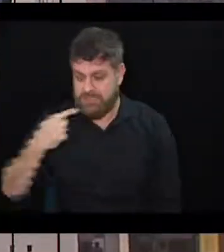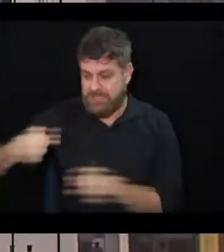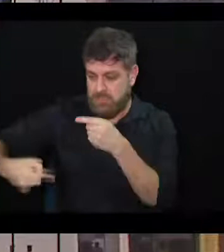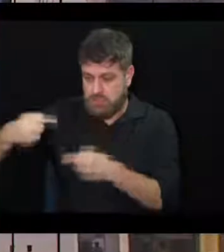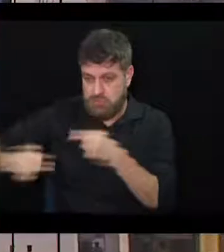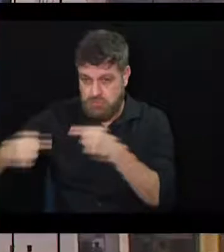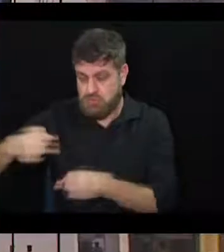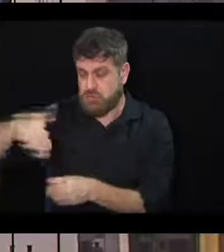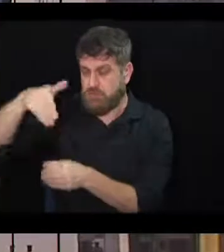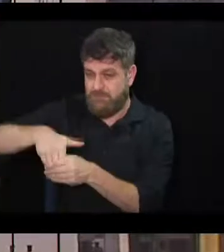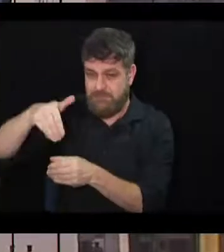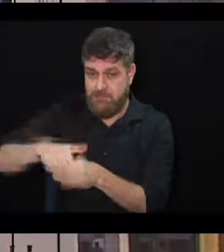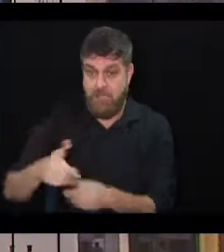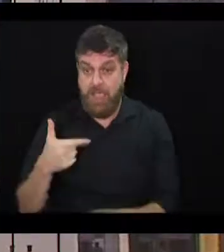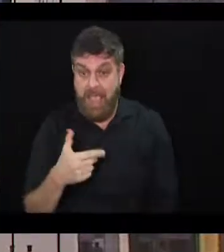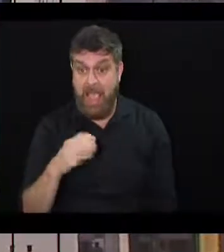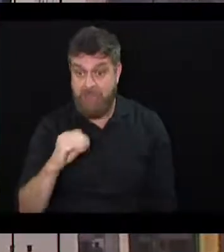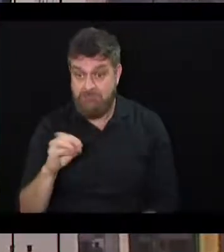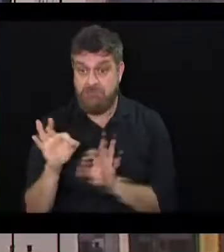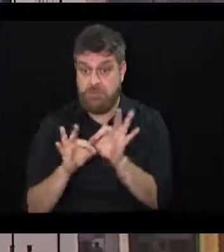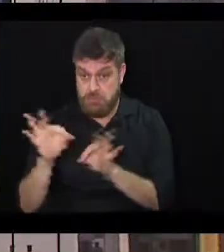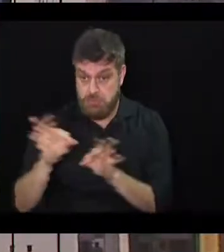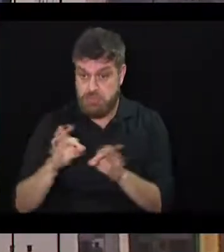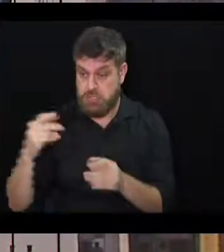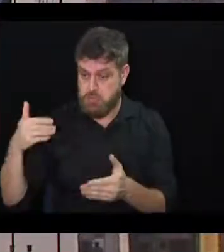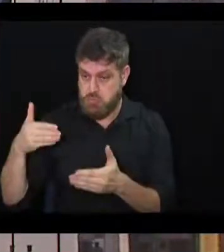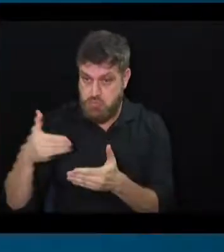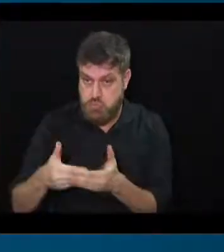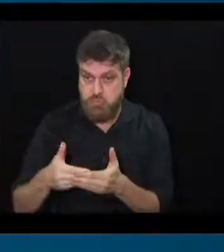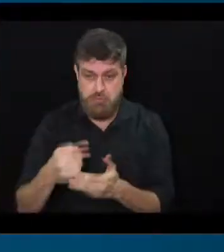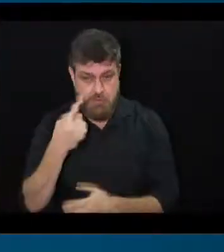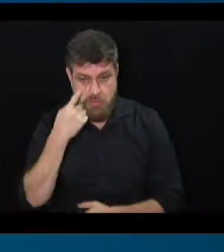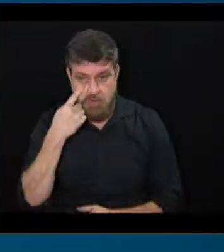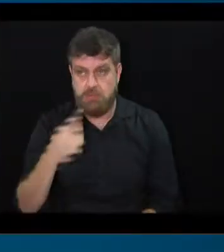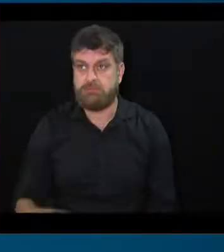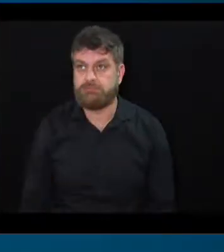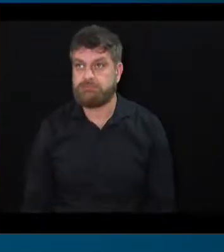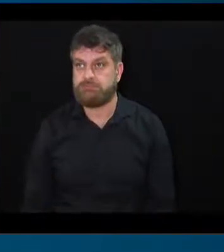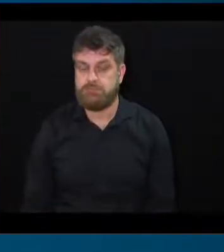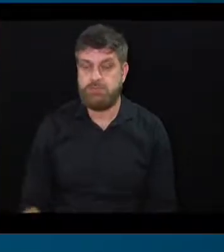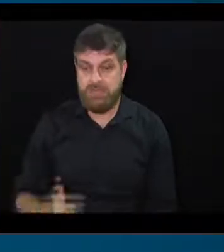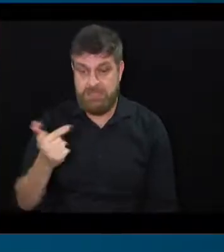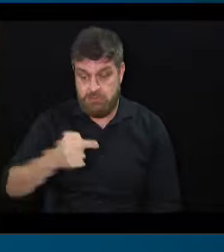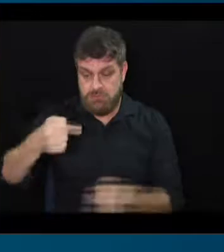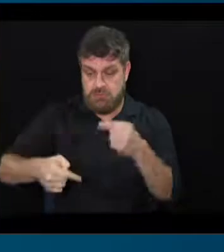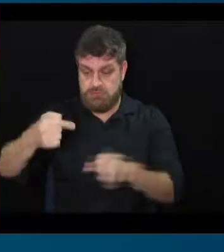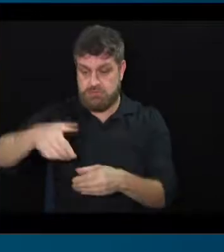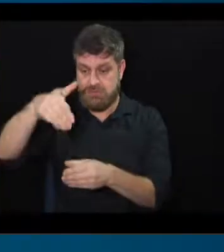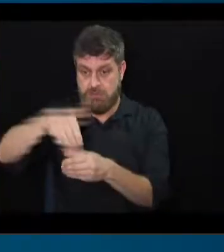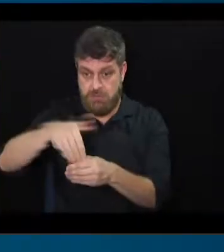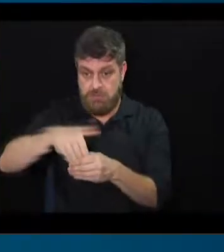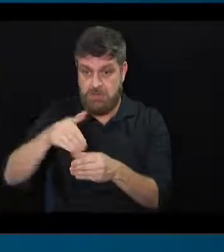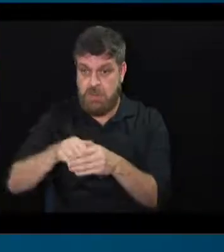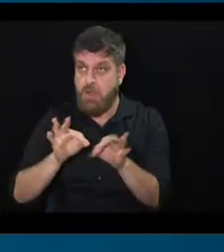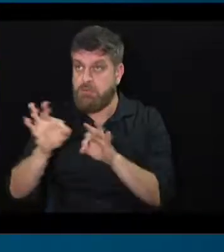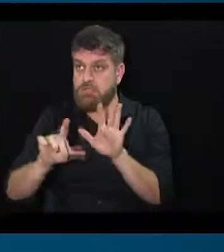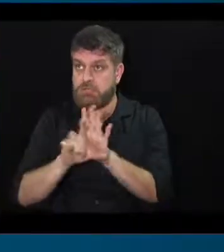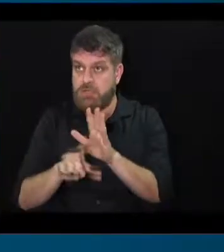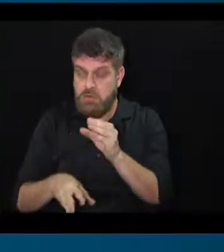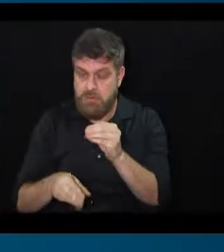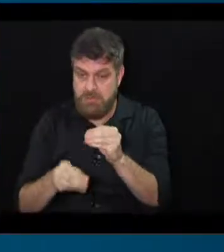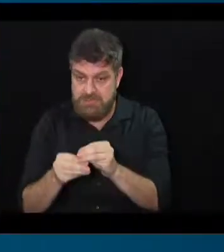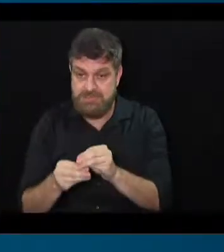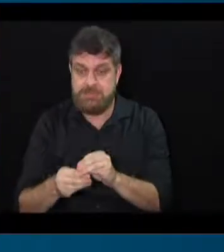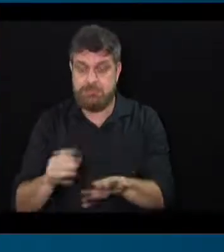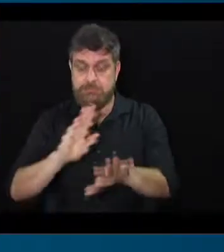discutiram e votaram 20 projetos. Confira. Aprovado em segunda discussão, projeto de lei complementar de